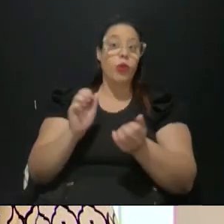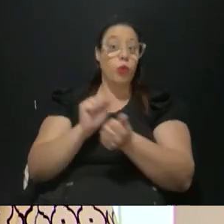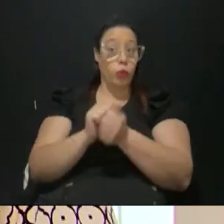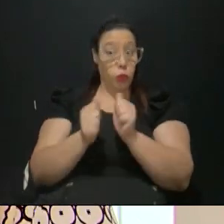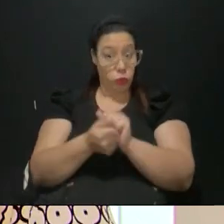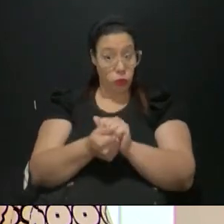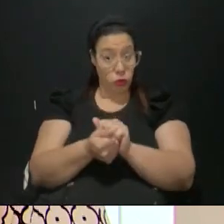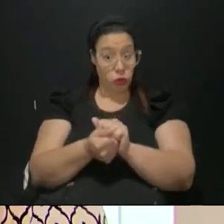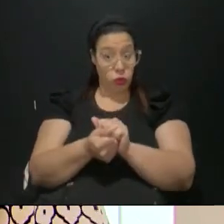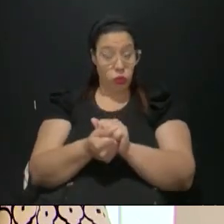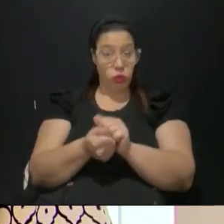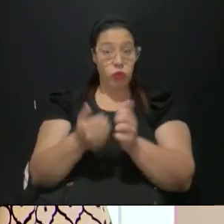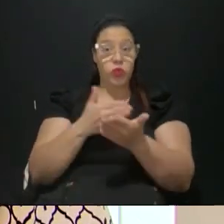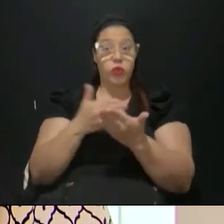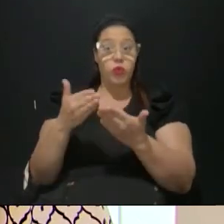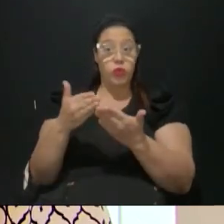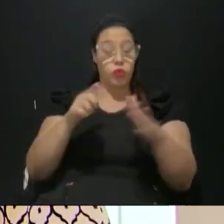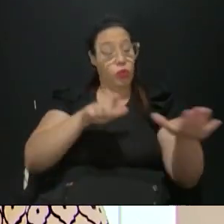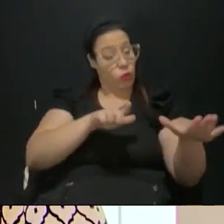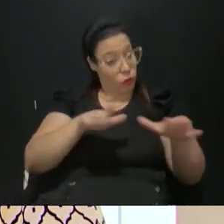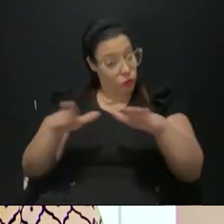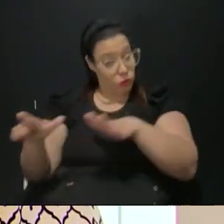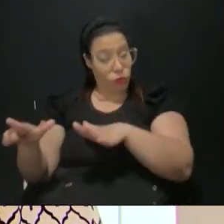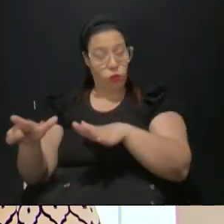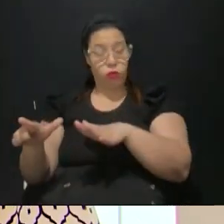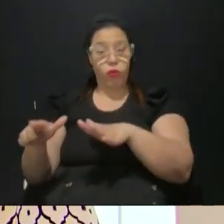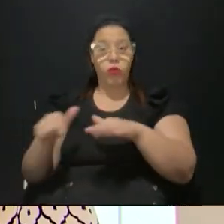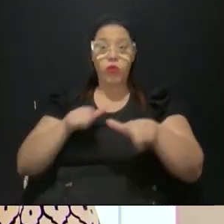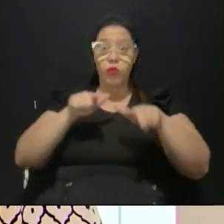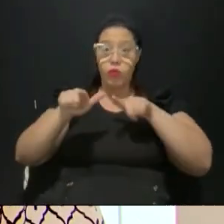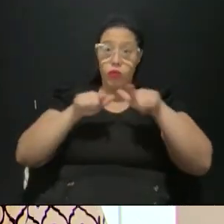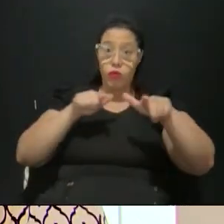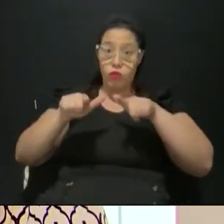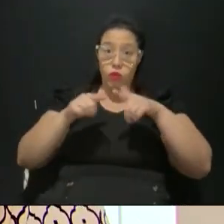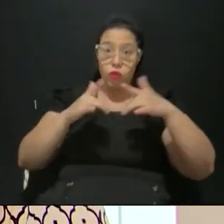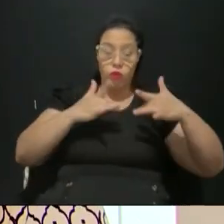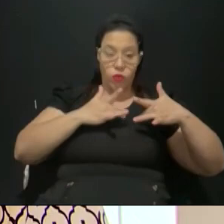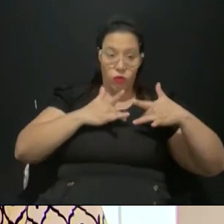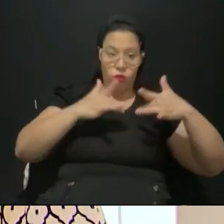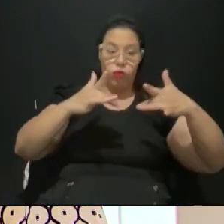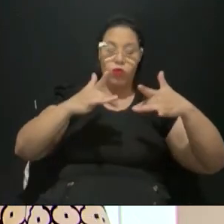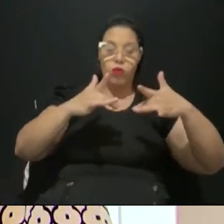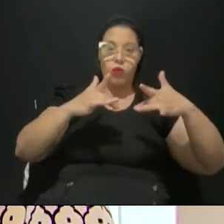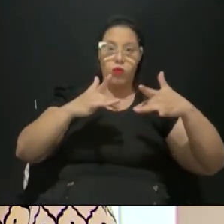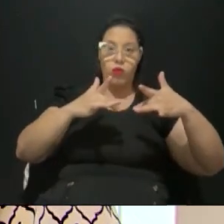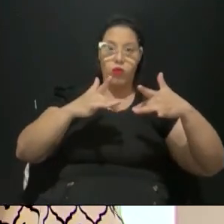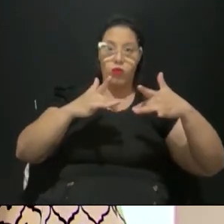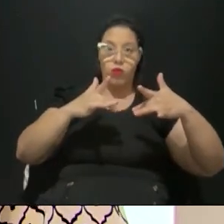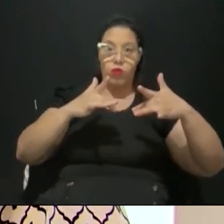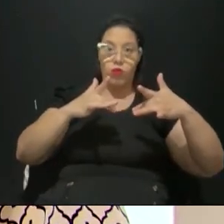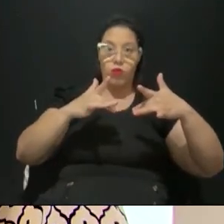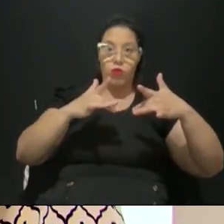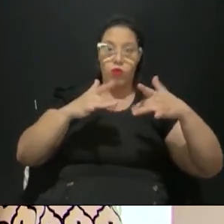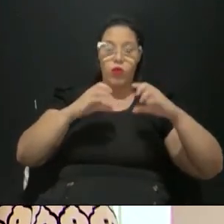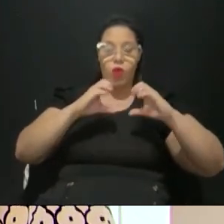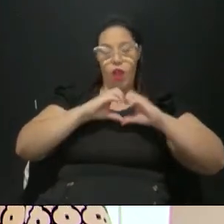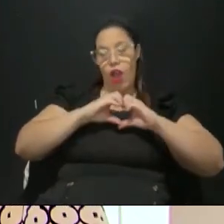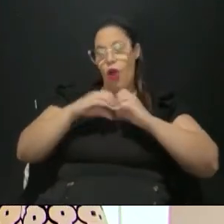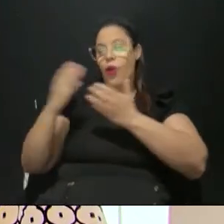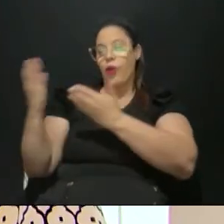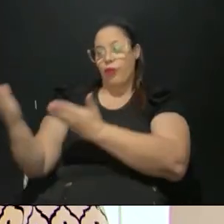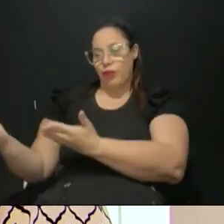adequado do que nós iniciarmos a semana trabalhando solidariedade trabalhando amor ao